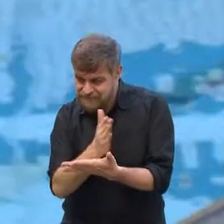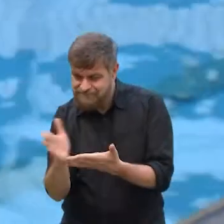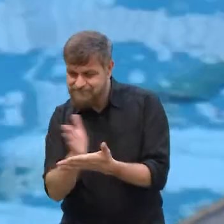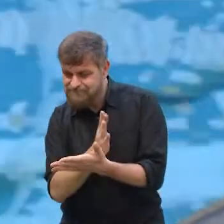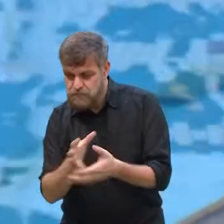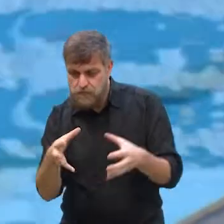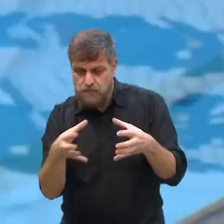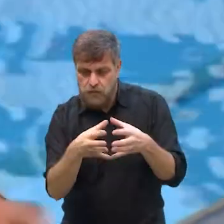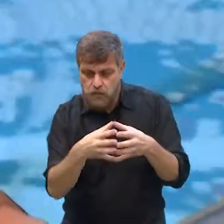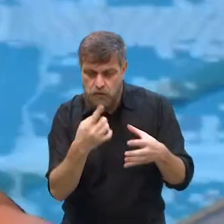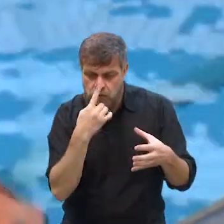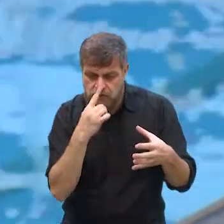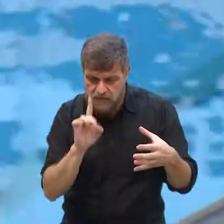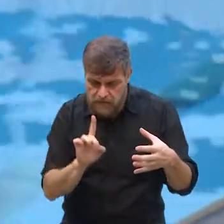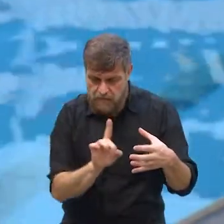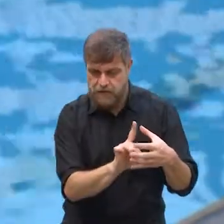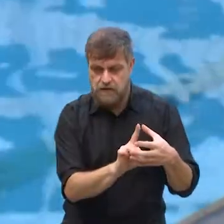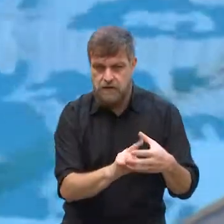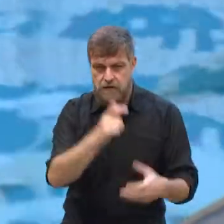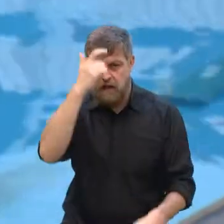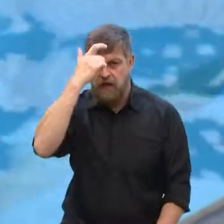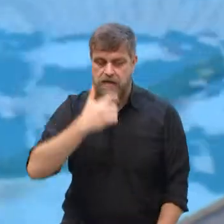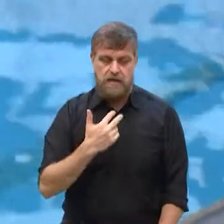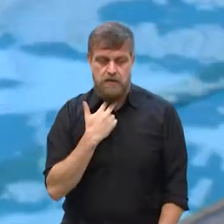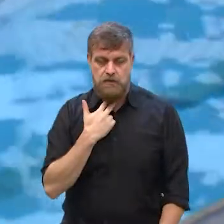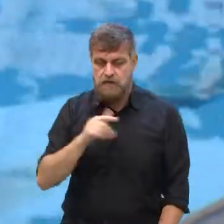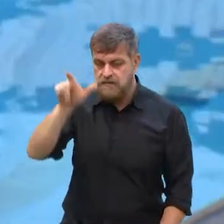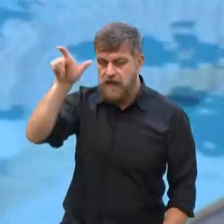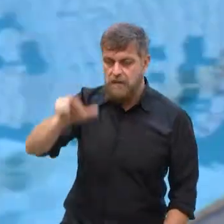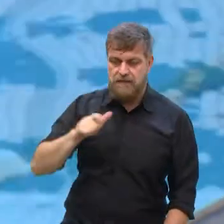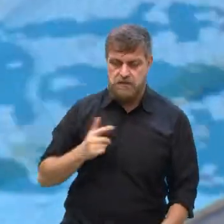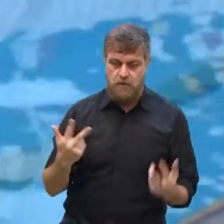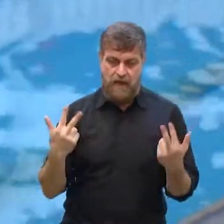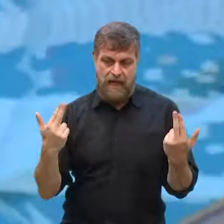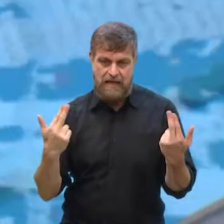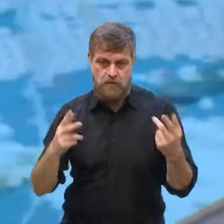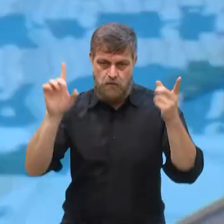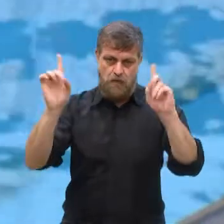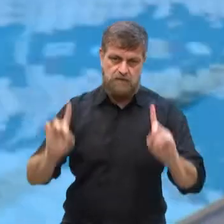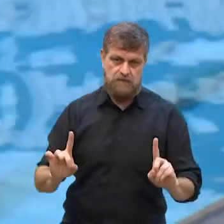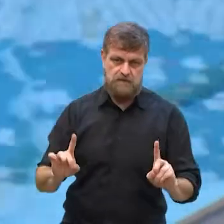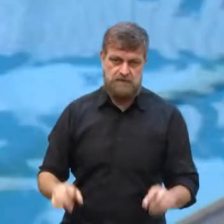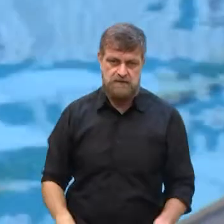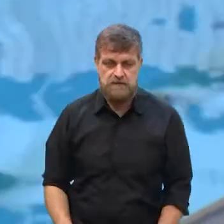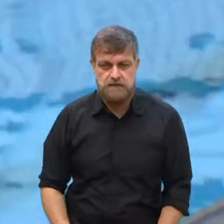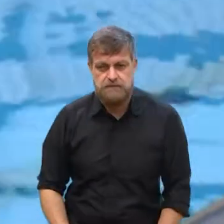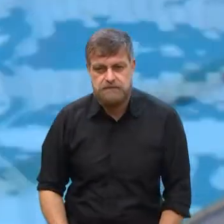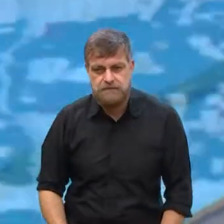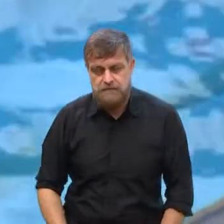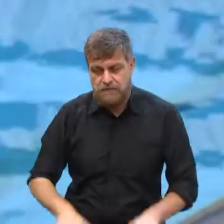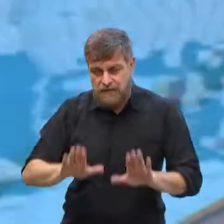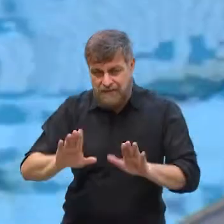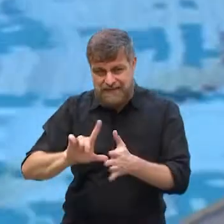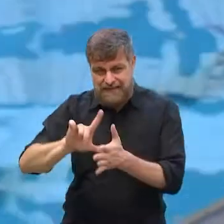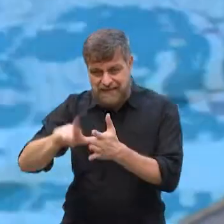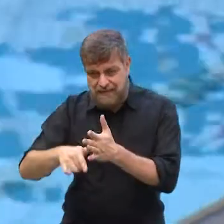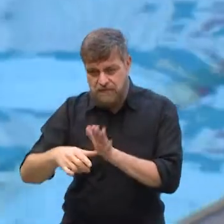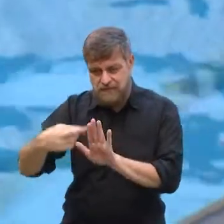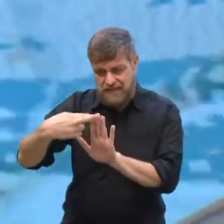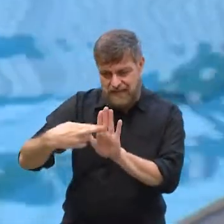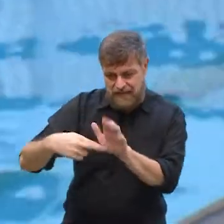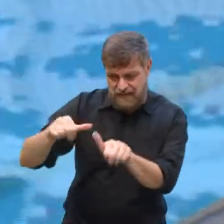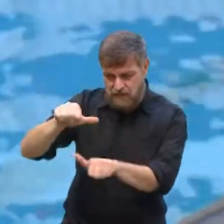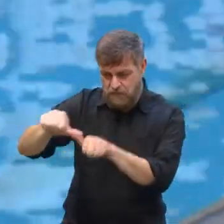classificação. Então, não necessariamente eu estou competindo com atletas que têm a mesma deficiência que a minha. Okay. Porém, após essa